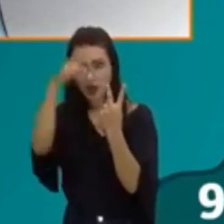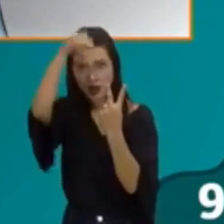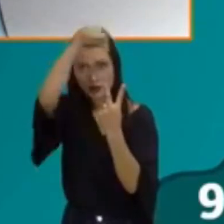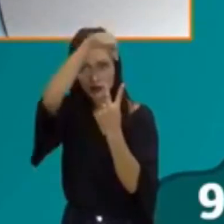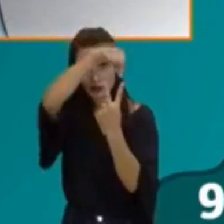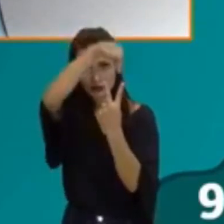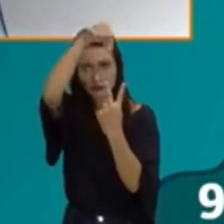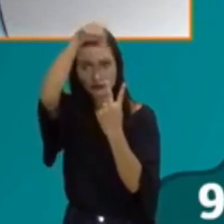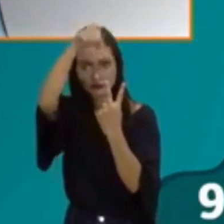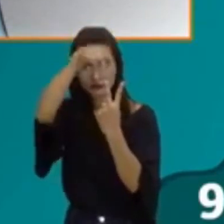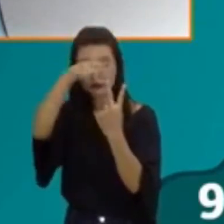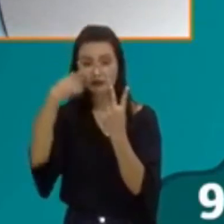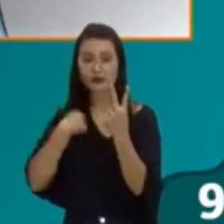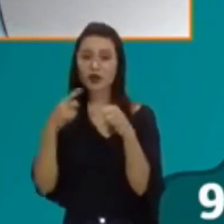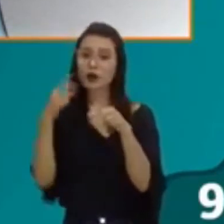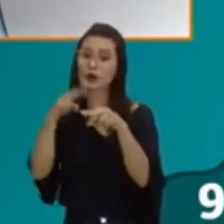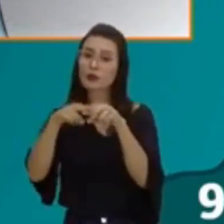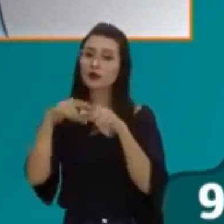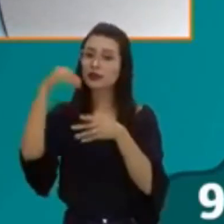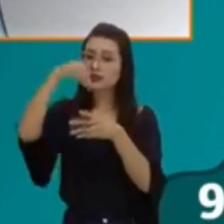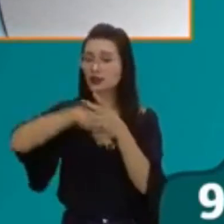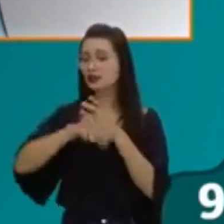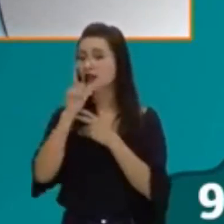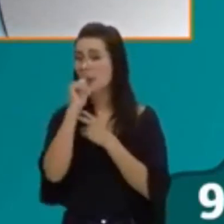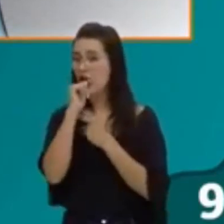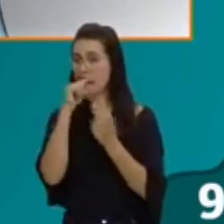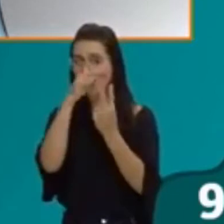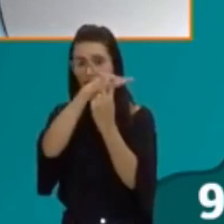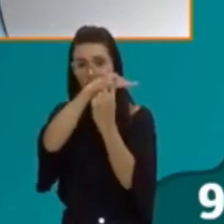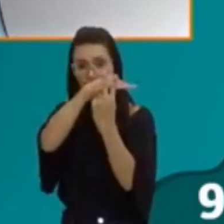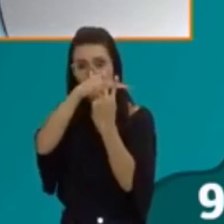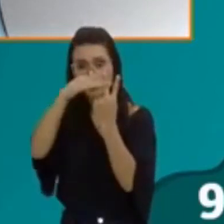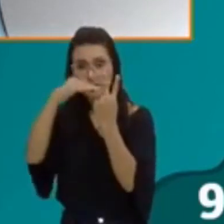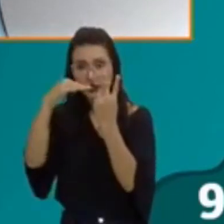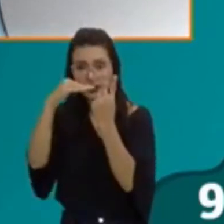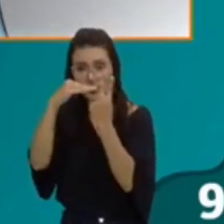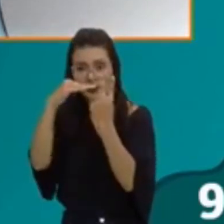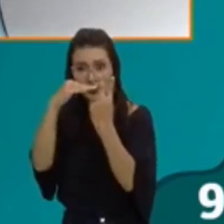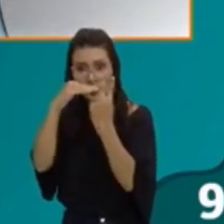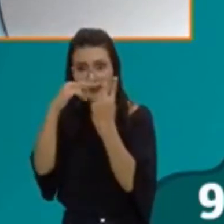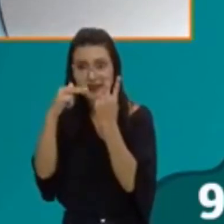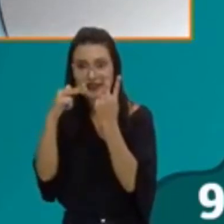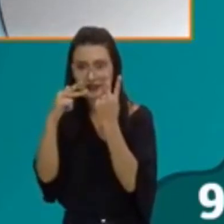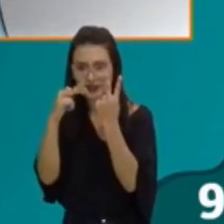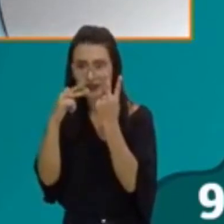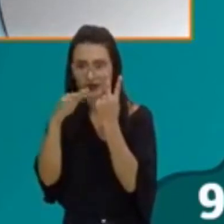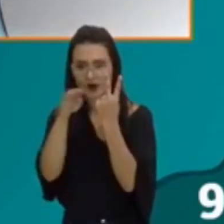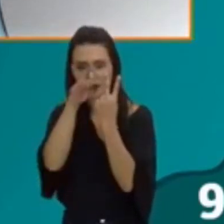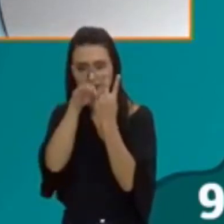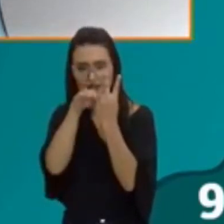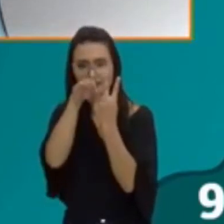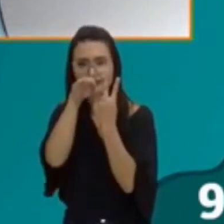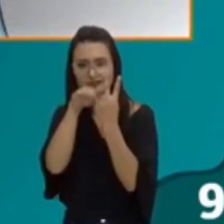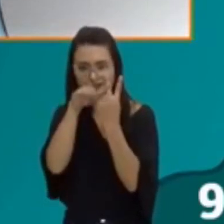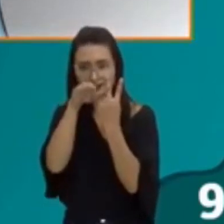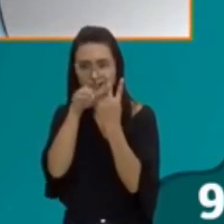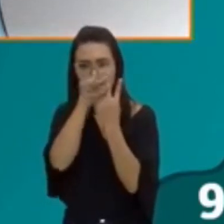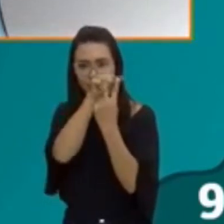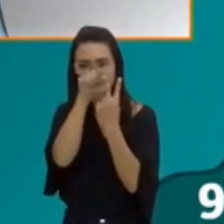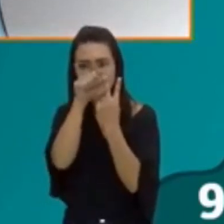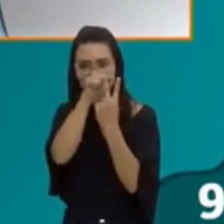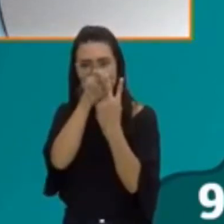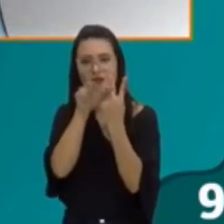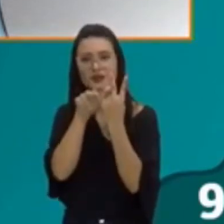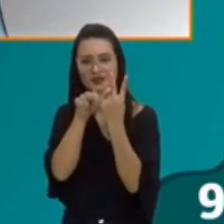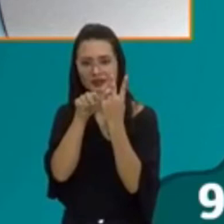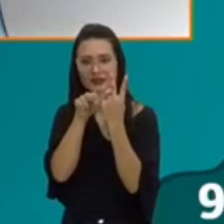Porque a água que está em equilíbrio lá, ela tem a mesma altura no, nas duas desembocaduras